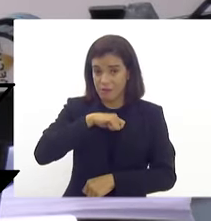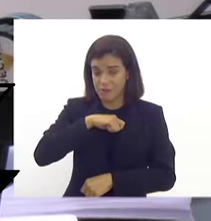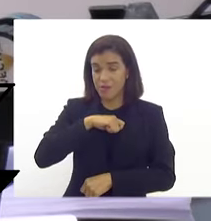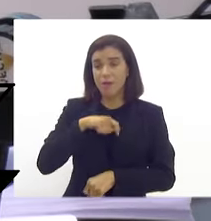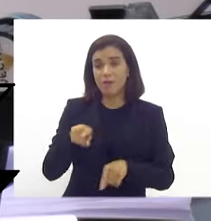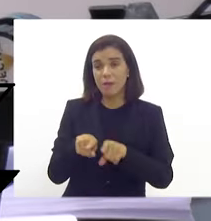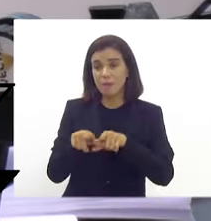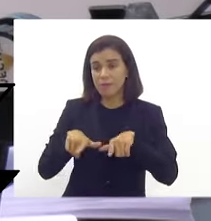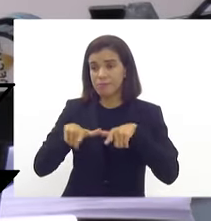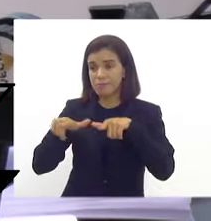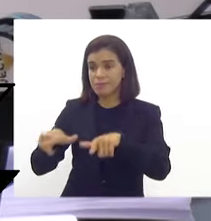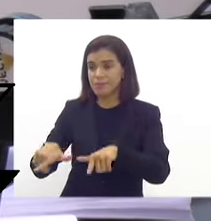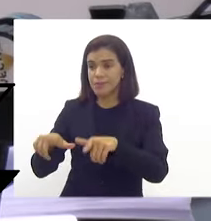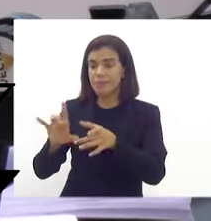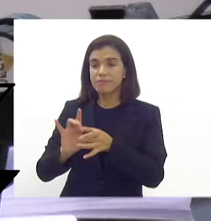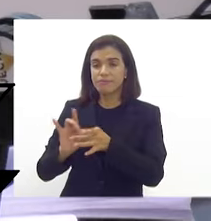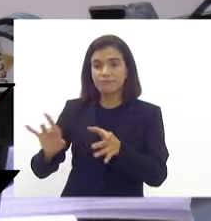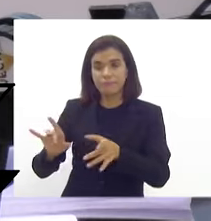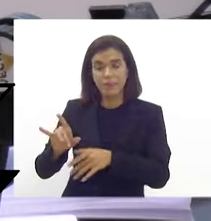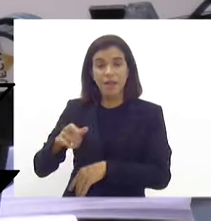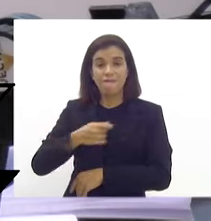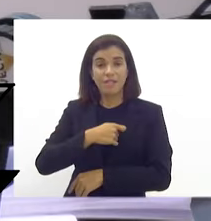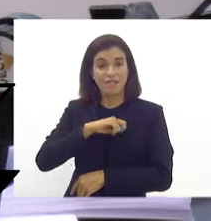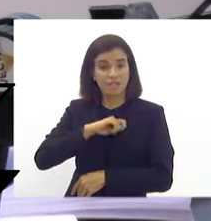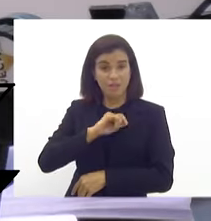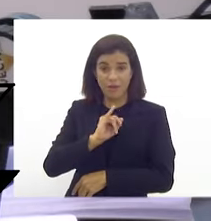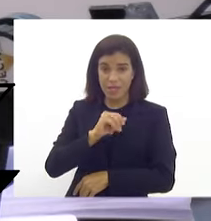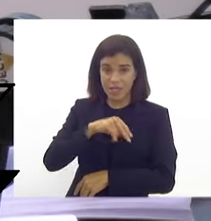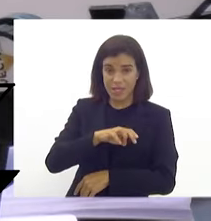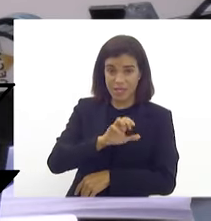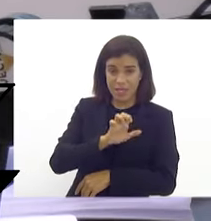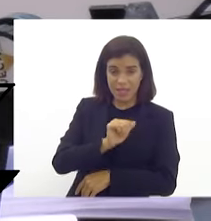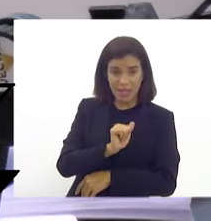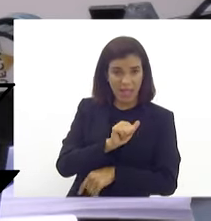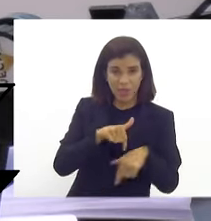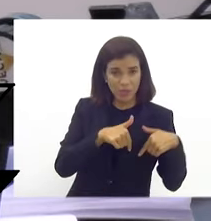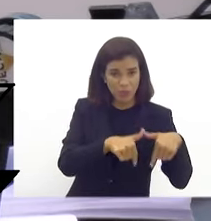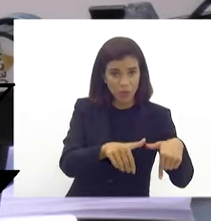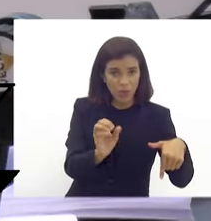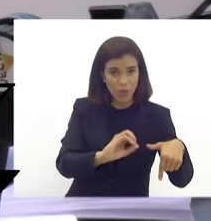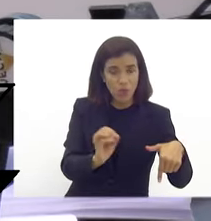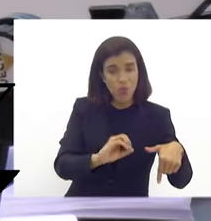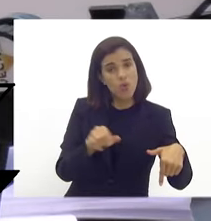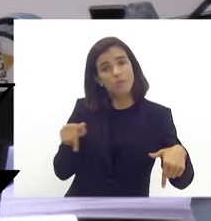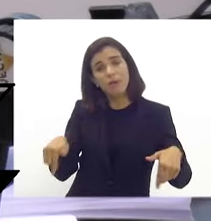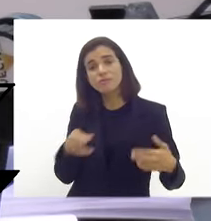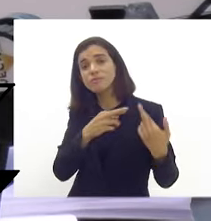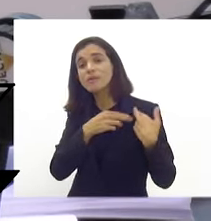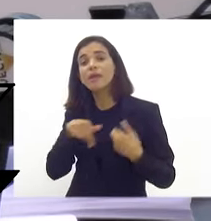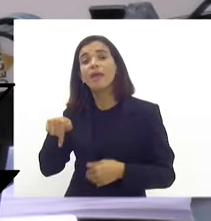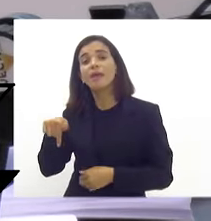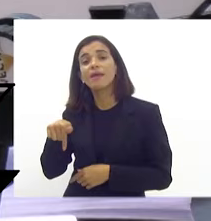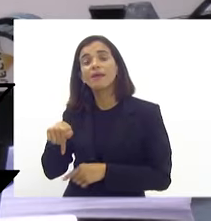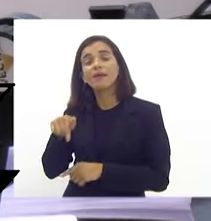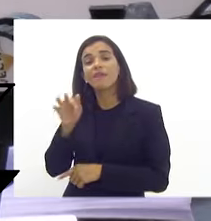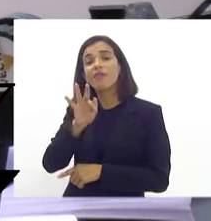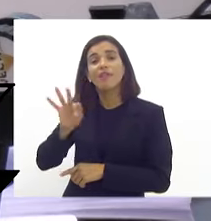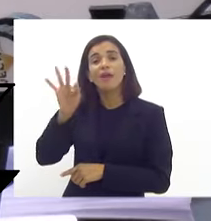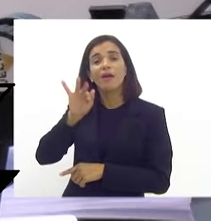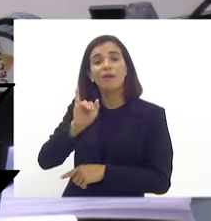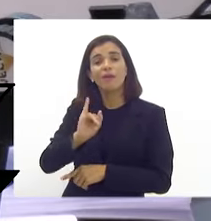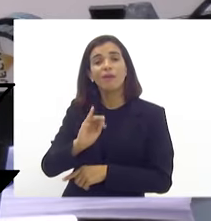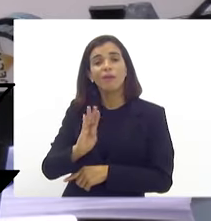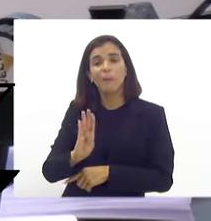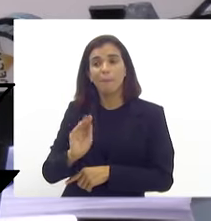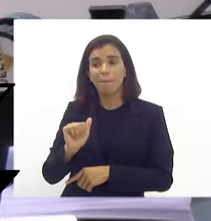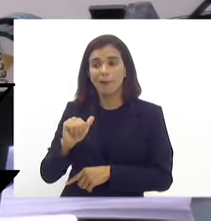licenciamento a fiscalização é mais por parte do Inea mas se o Inea não tá atuando cabe a quem o órgão federal o Ibama